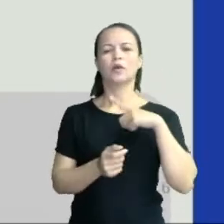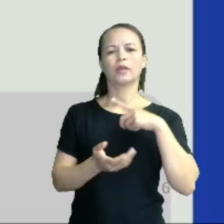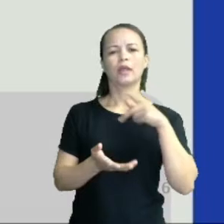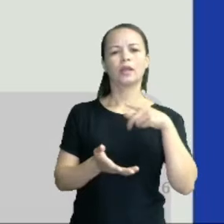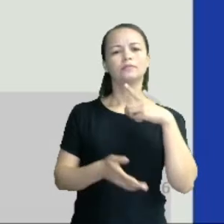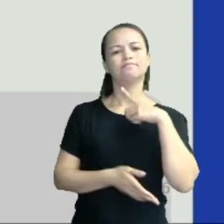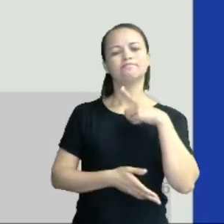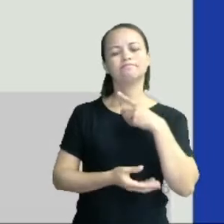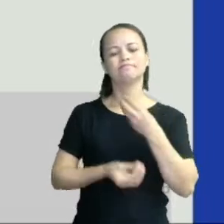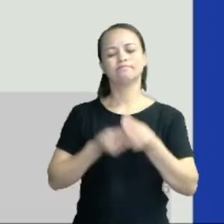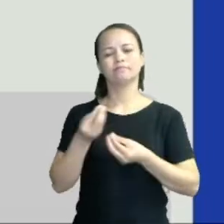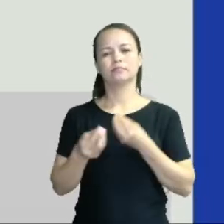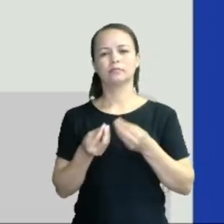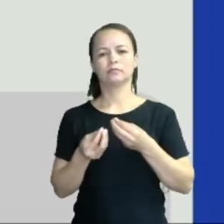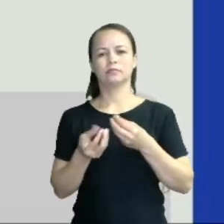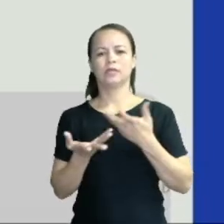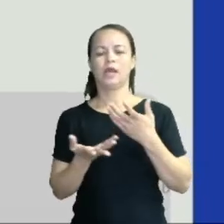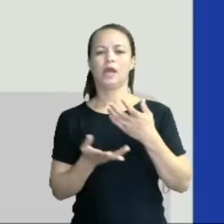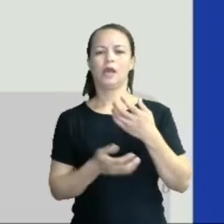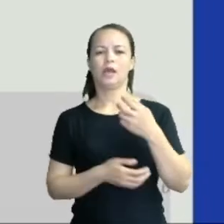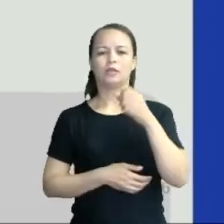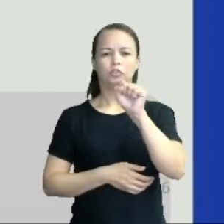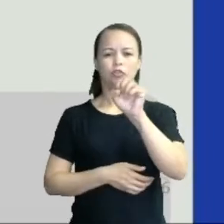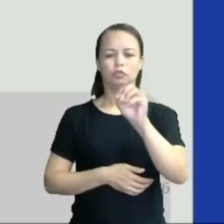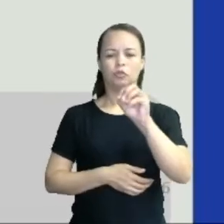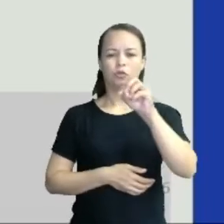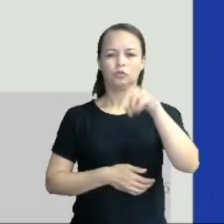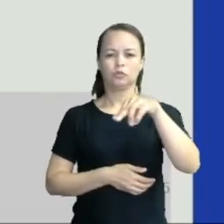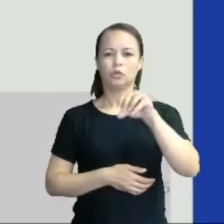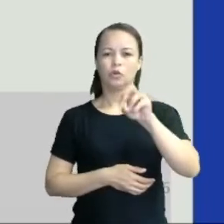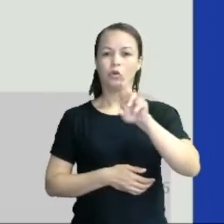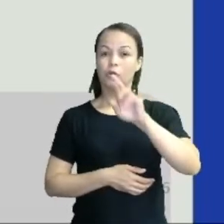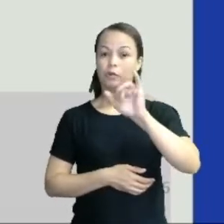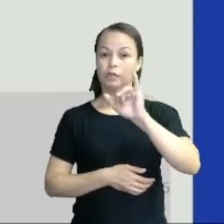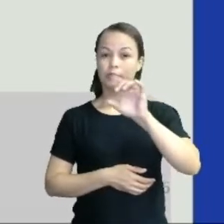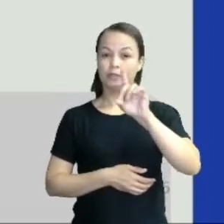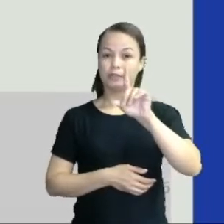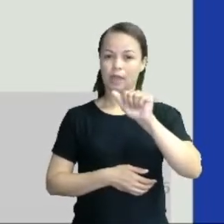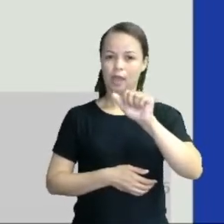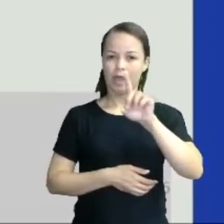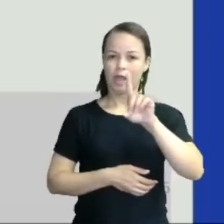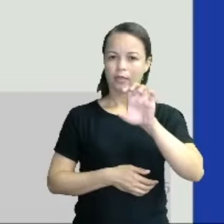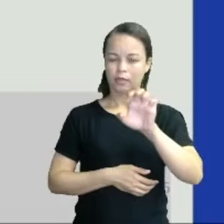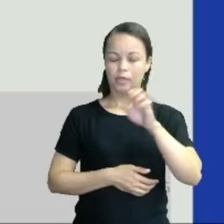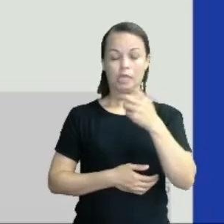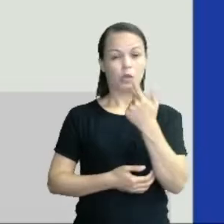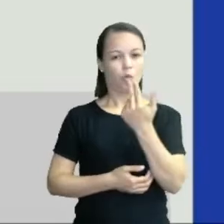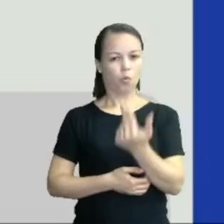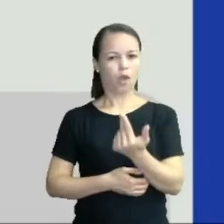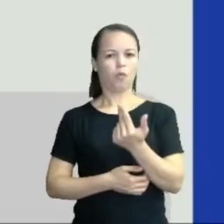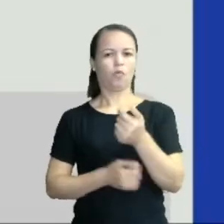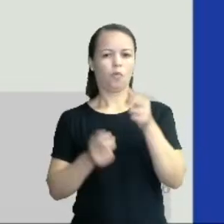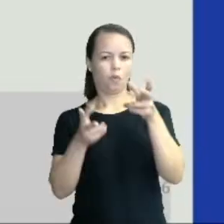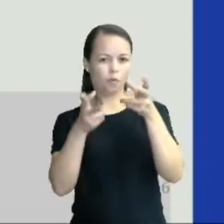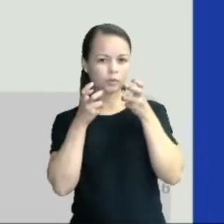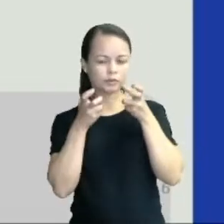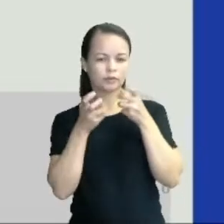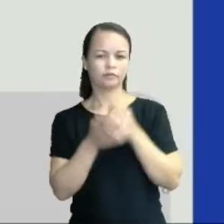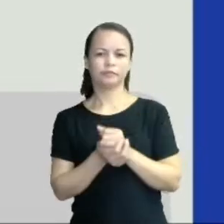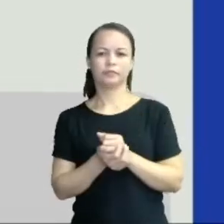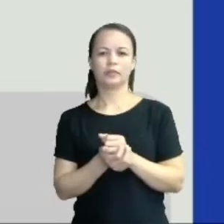possuem a sonoridade igual. Observe bem, gente.